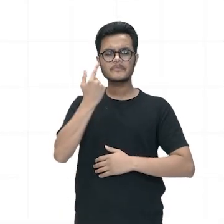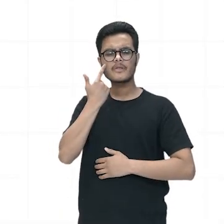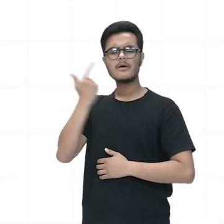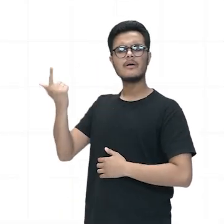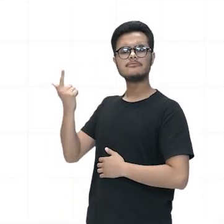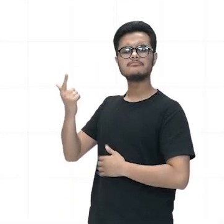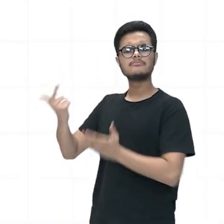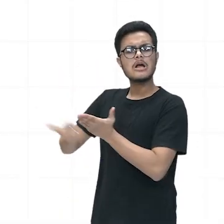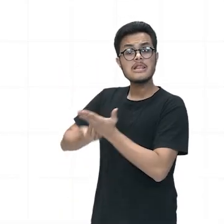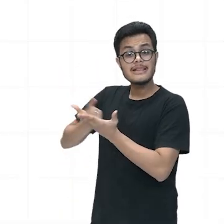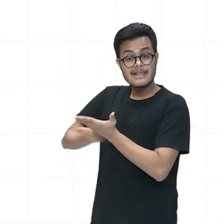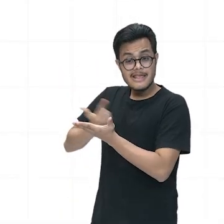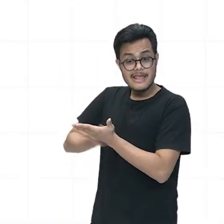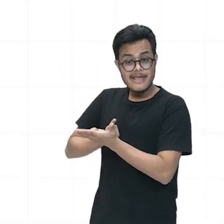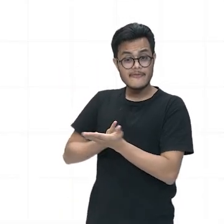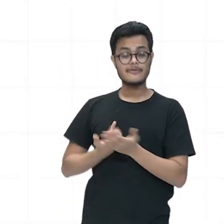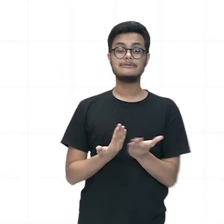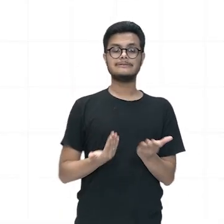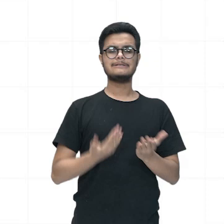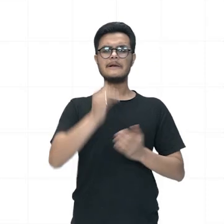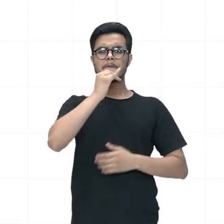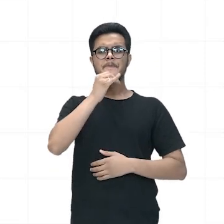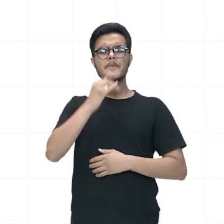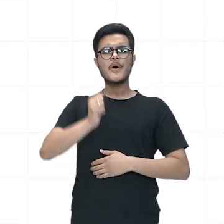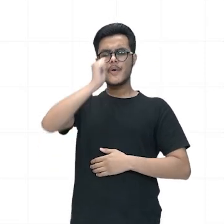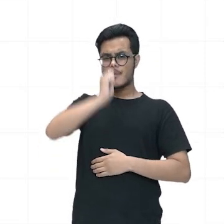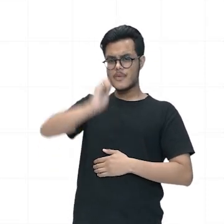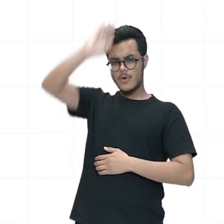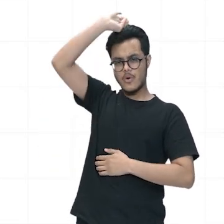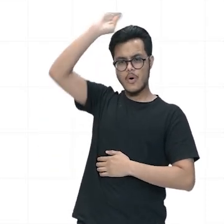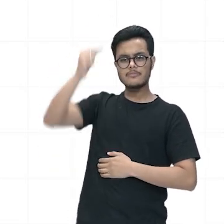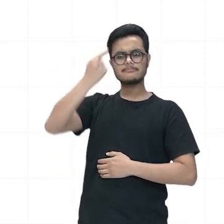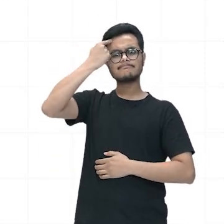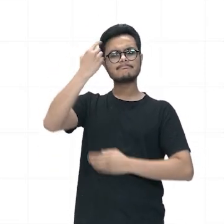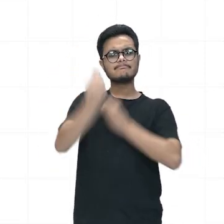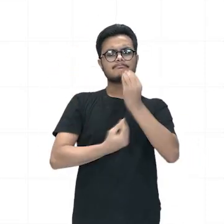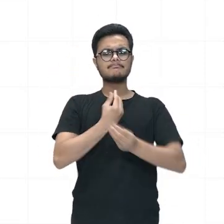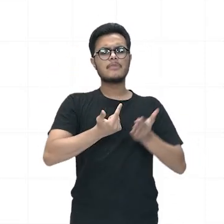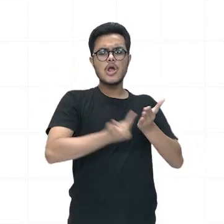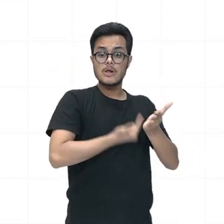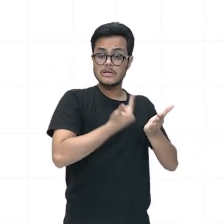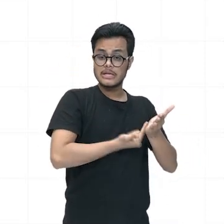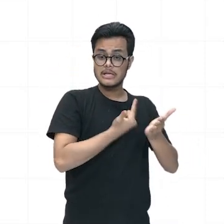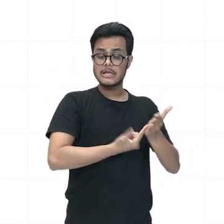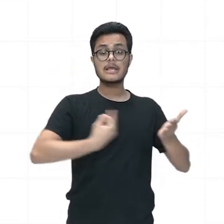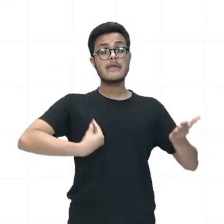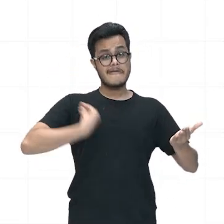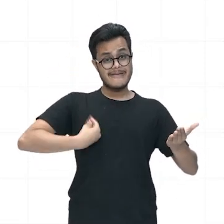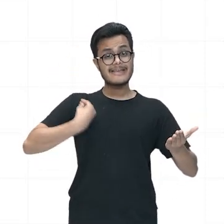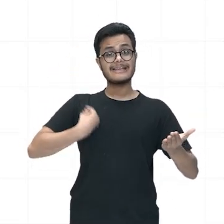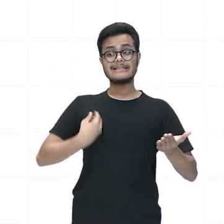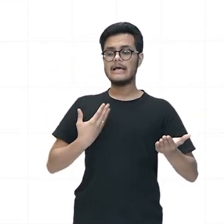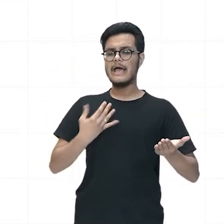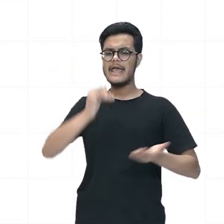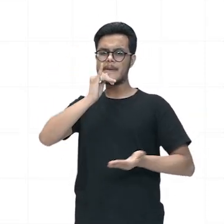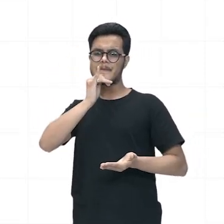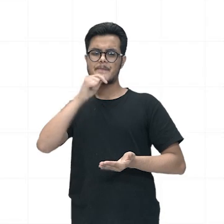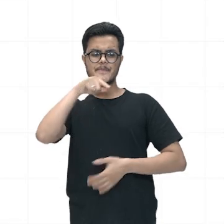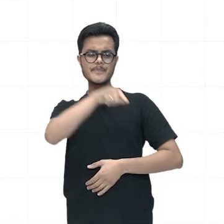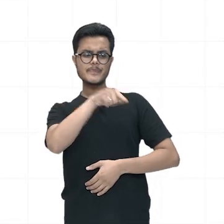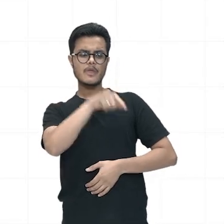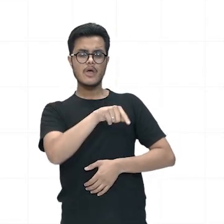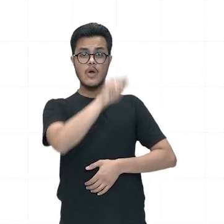olha só. Esses romanos também se inspiraram nas obras literárias dos gregos.